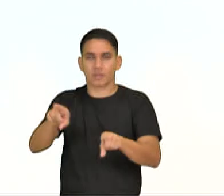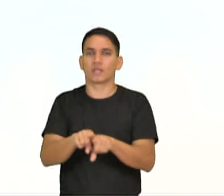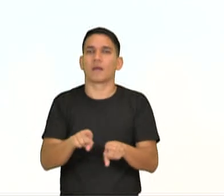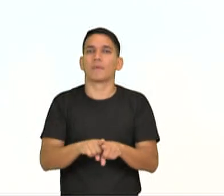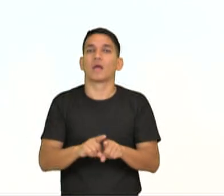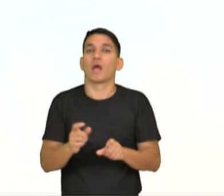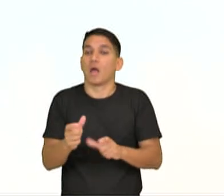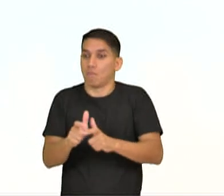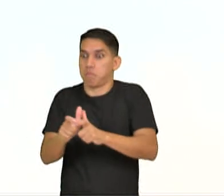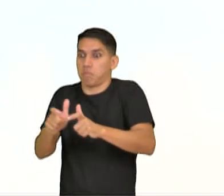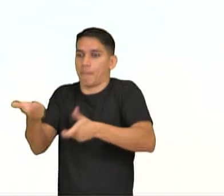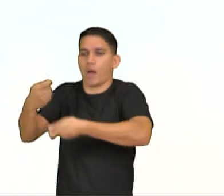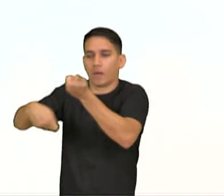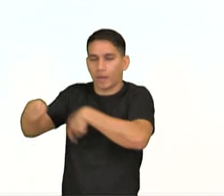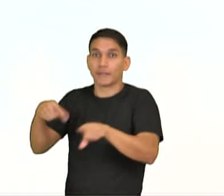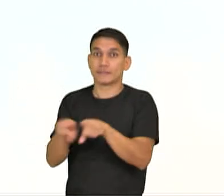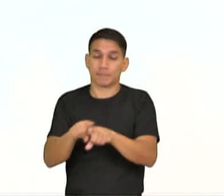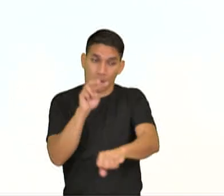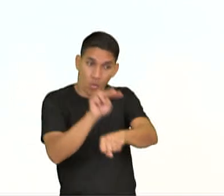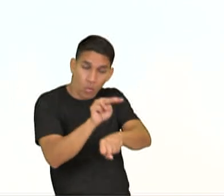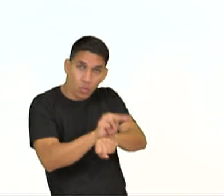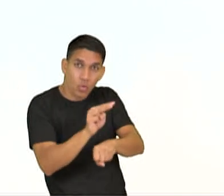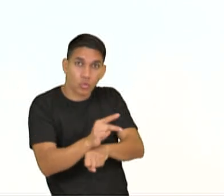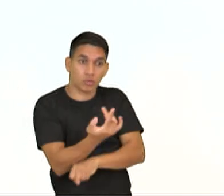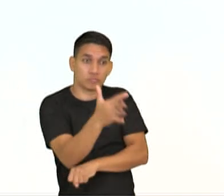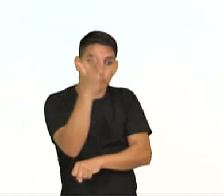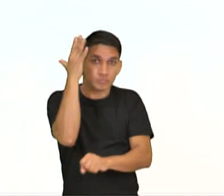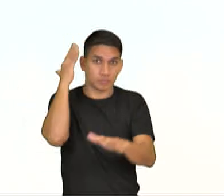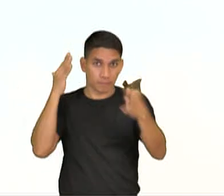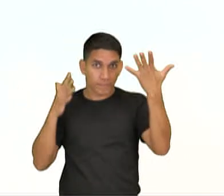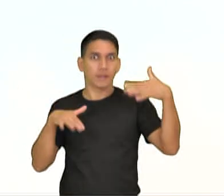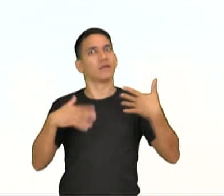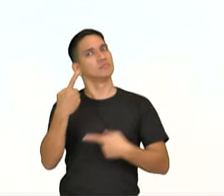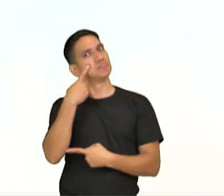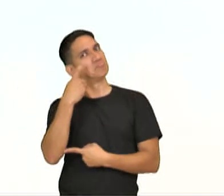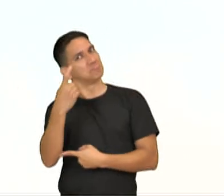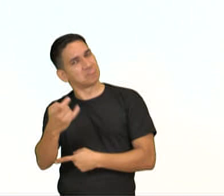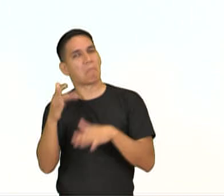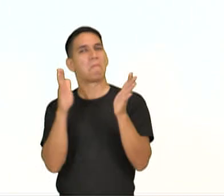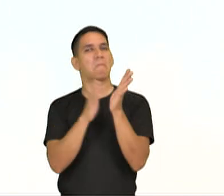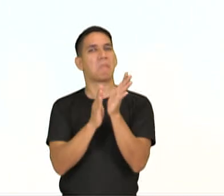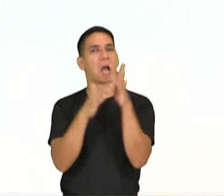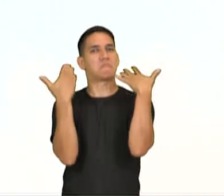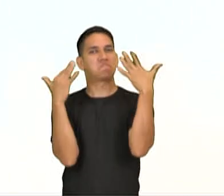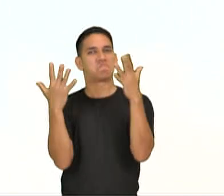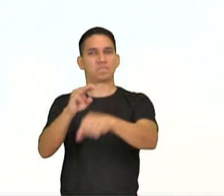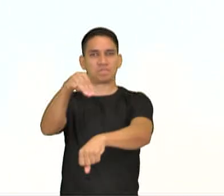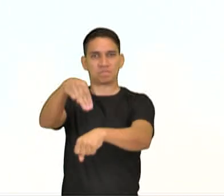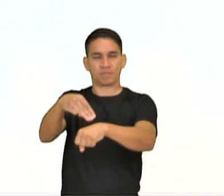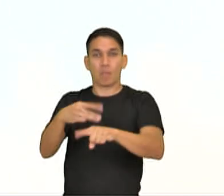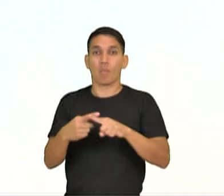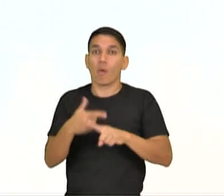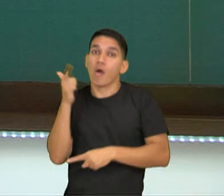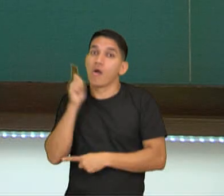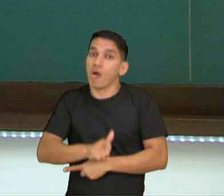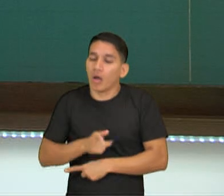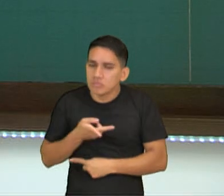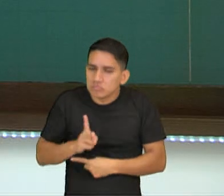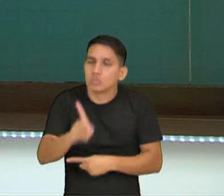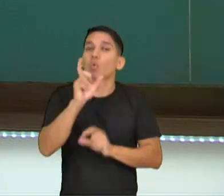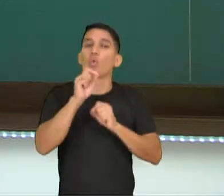econômico e preservação ambiental. Olha que interessante, a cidade de Maringá está aí de parabéns, porque está conseguindo fazer